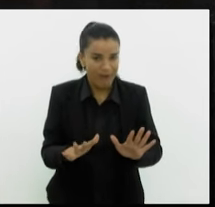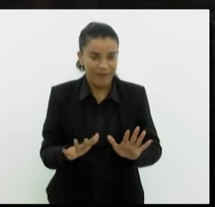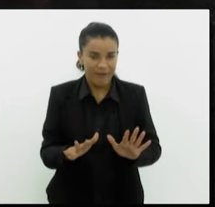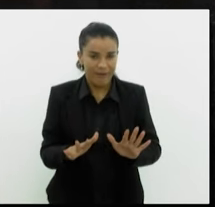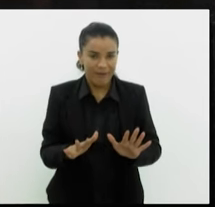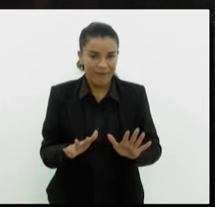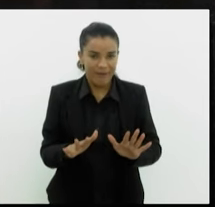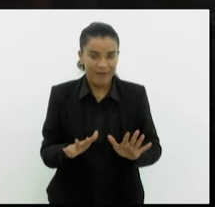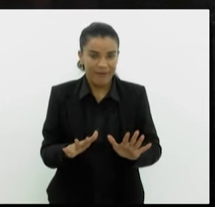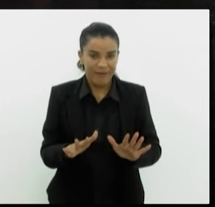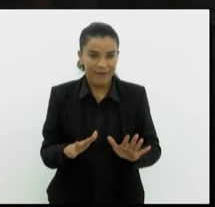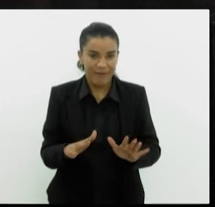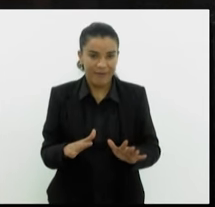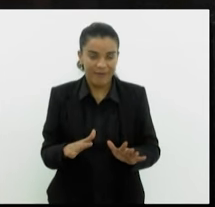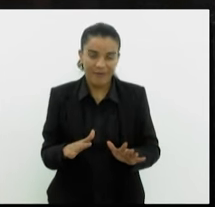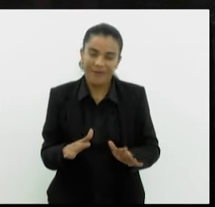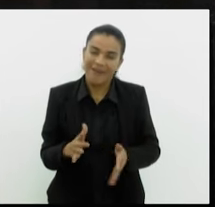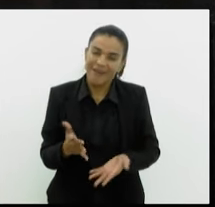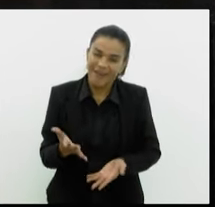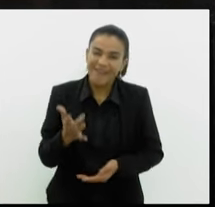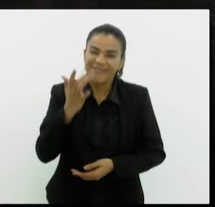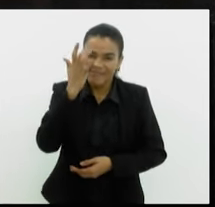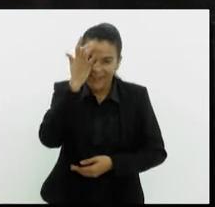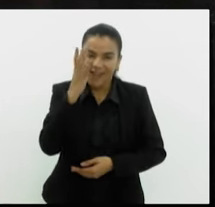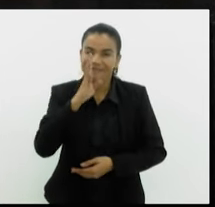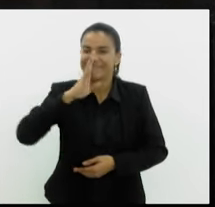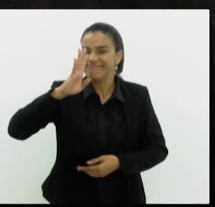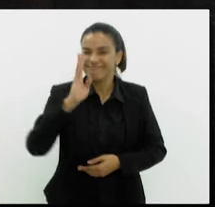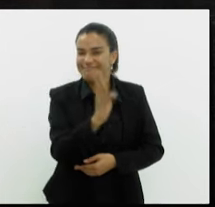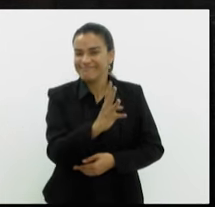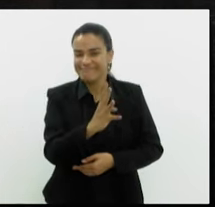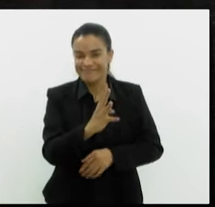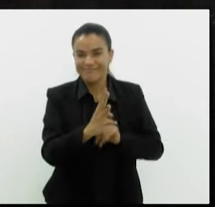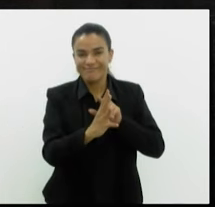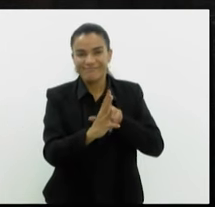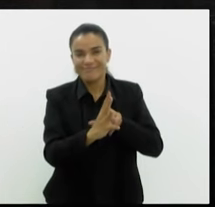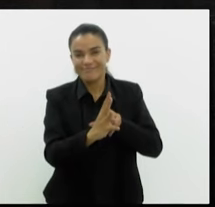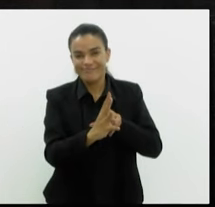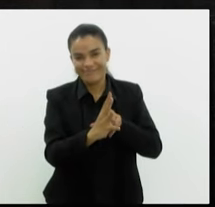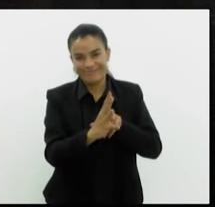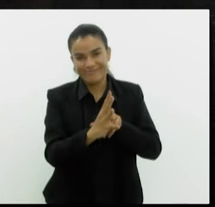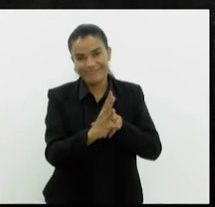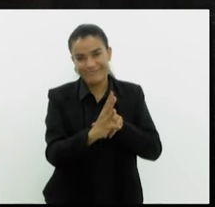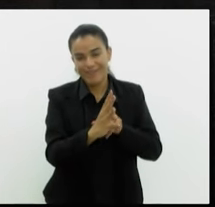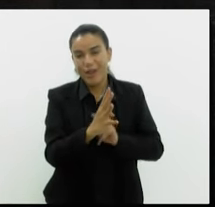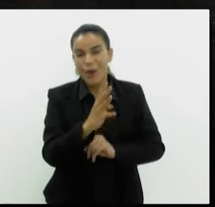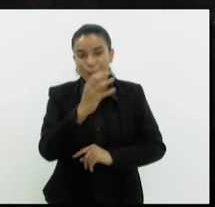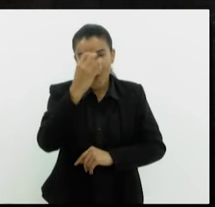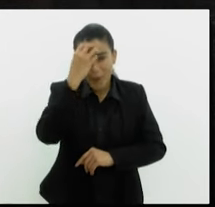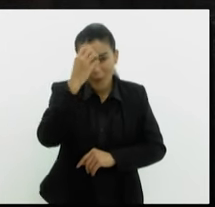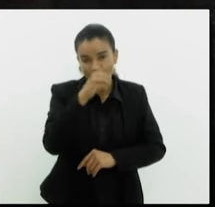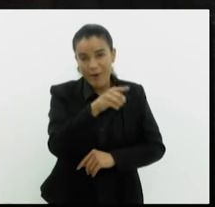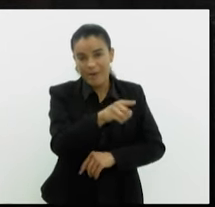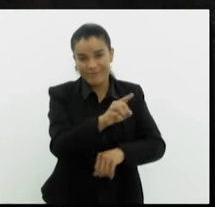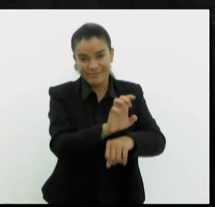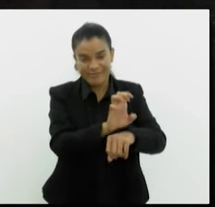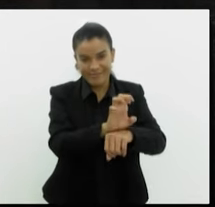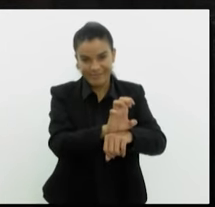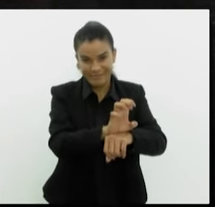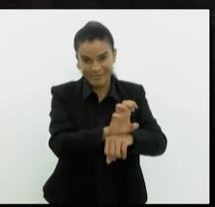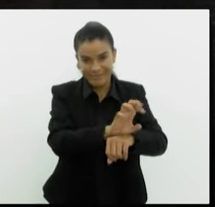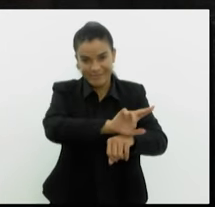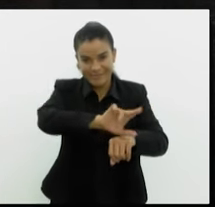Porque é fácil imputar sempre defeito aos Estados, no plural, e